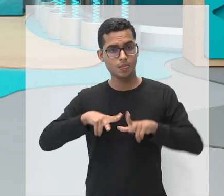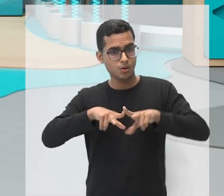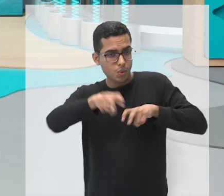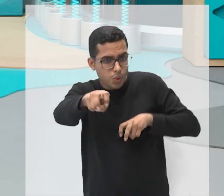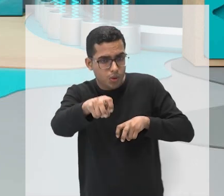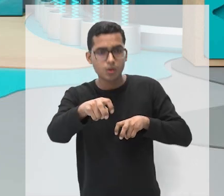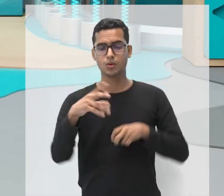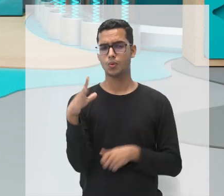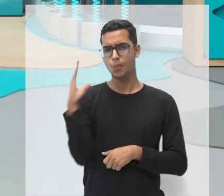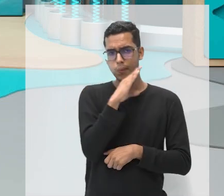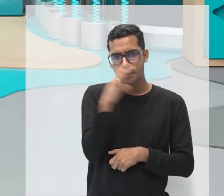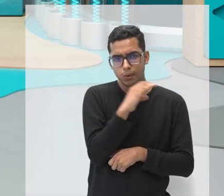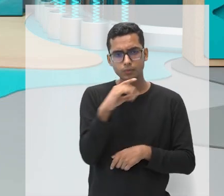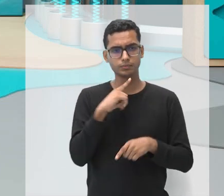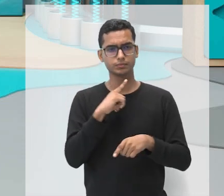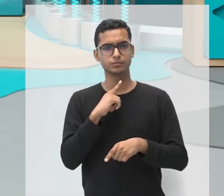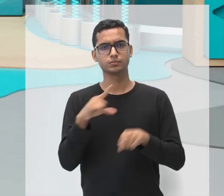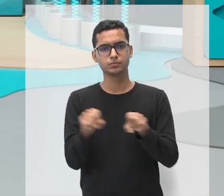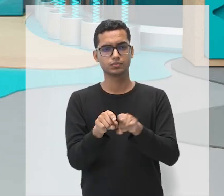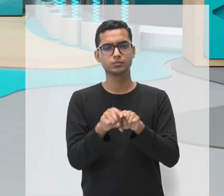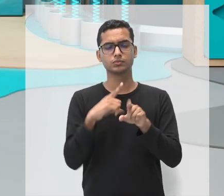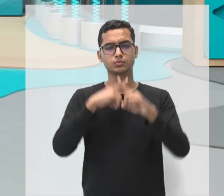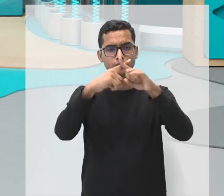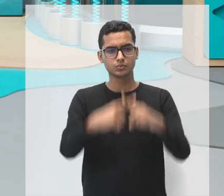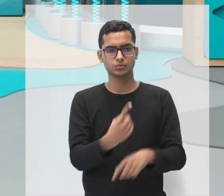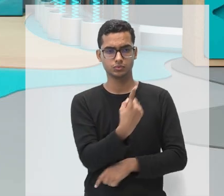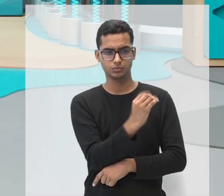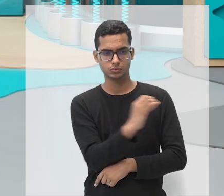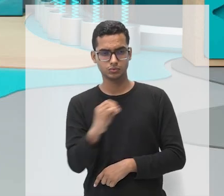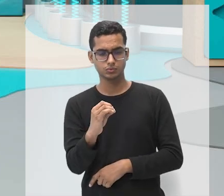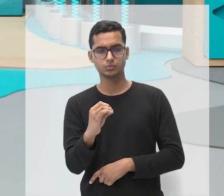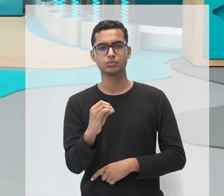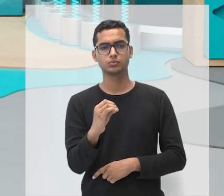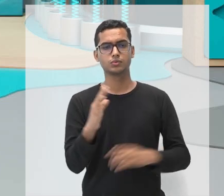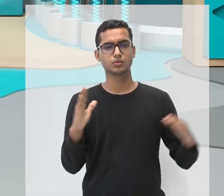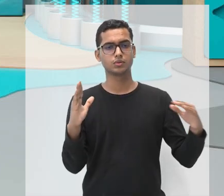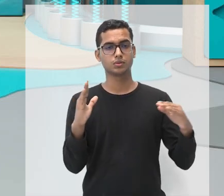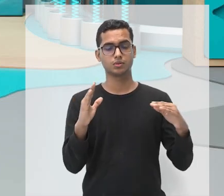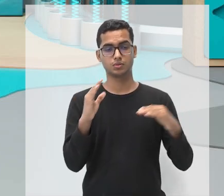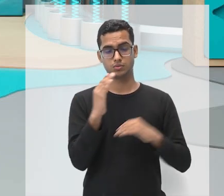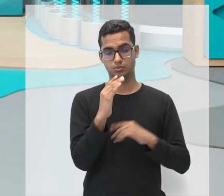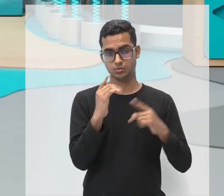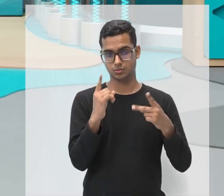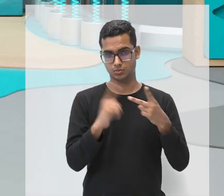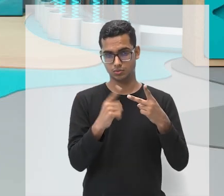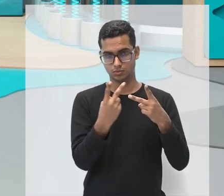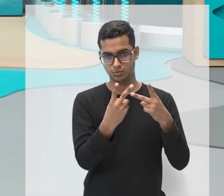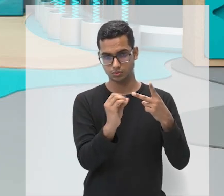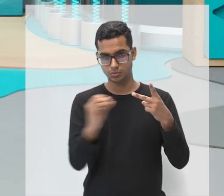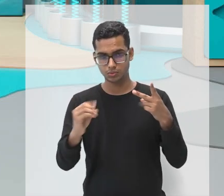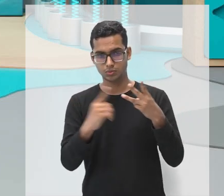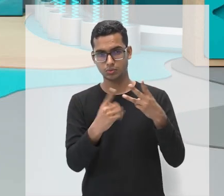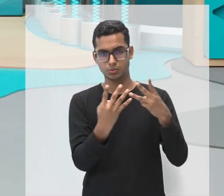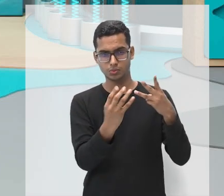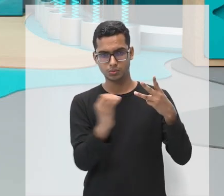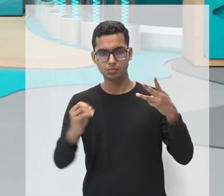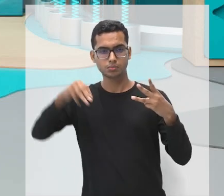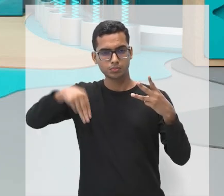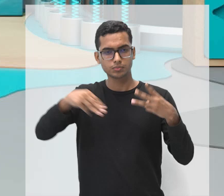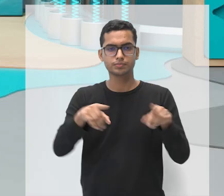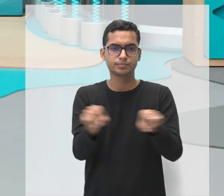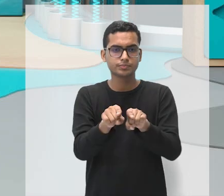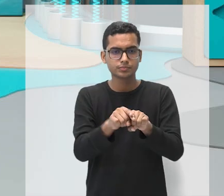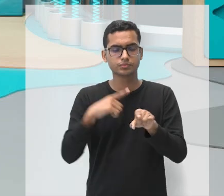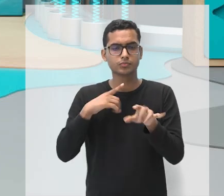distância, que são as provas de 100, 200 e 400 metros, ok? as provas de meio fundo, que são as provas